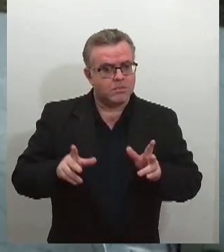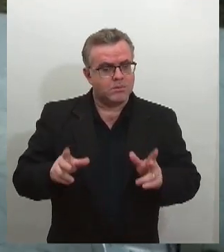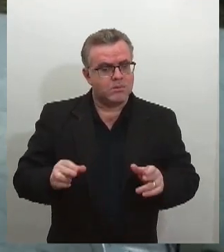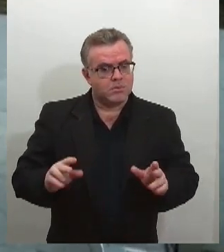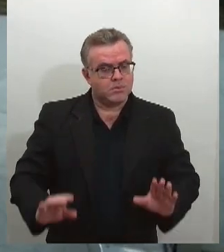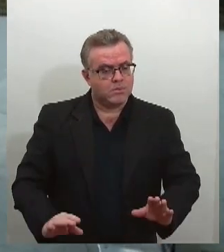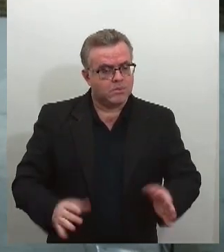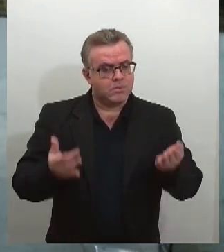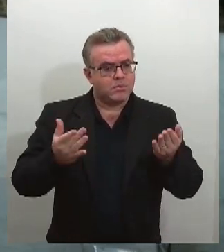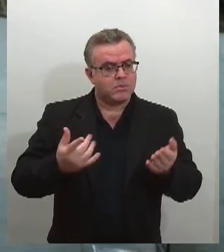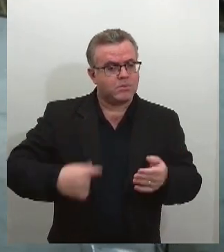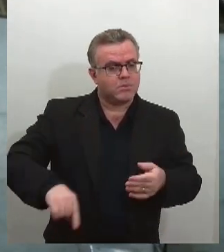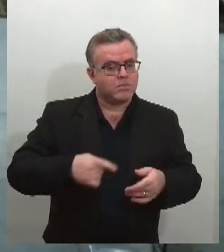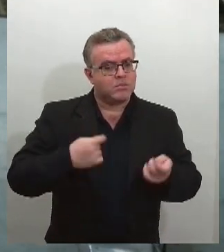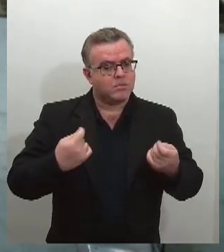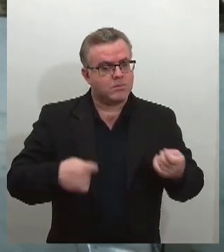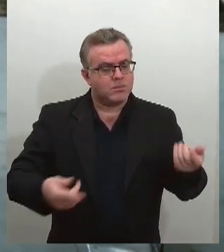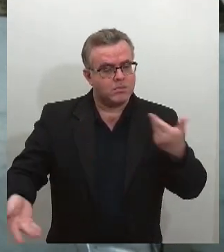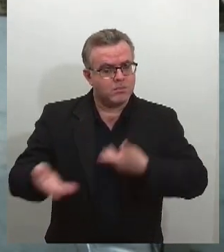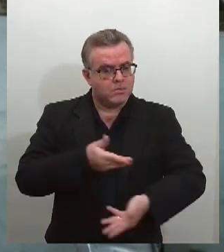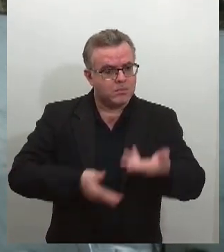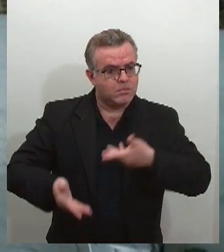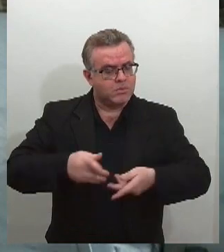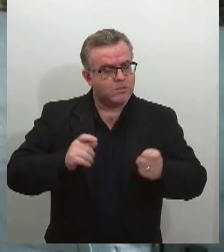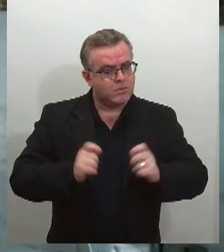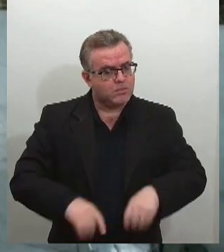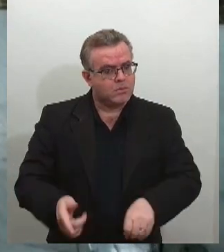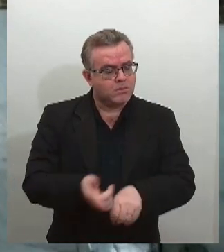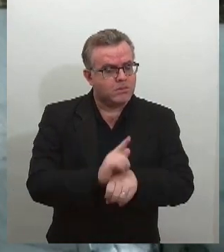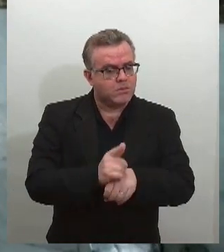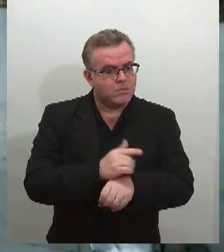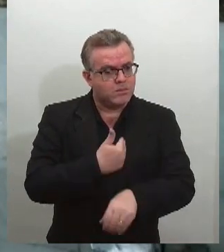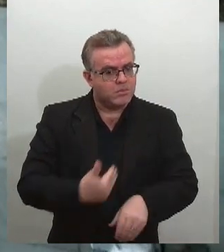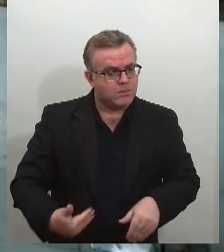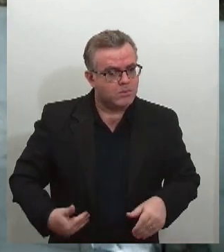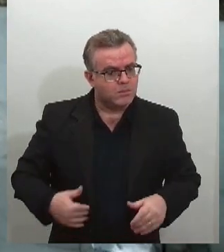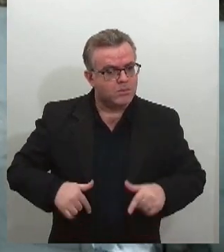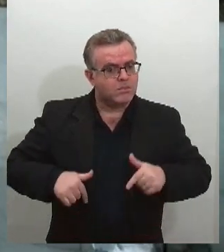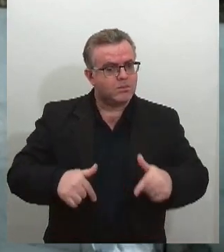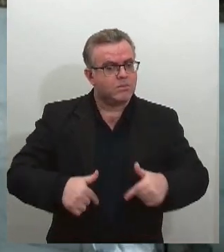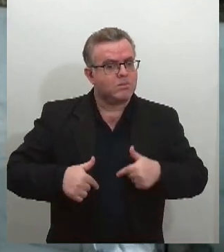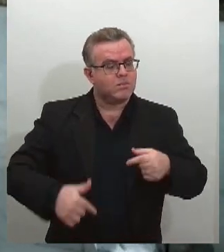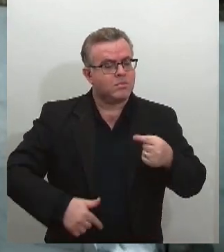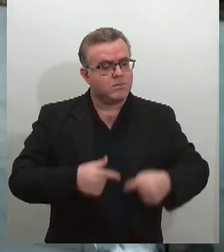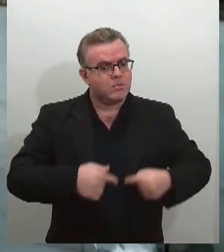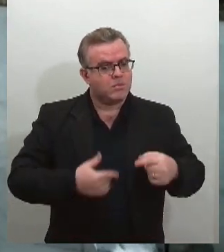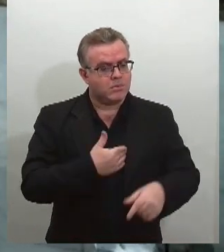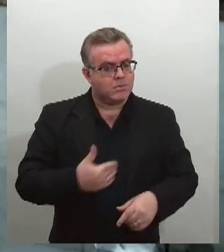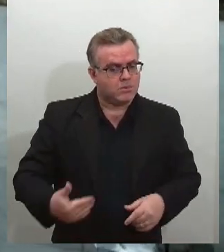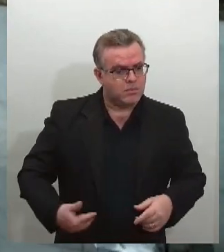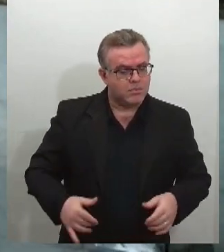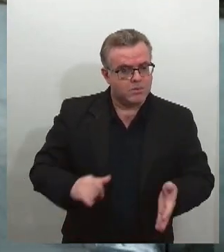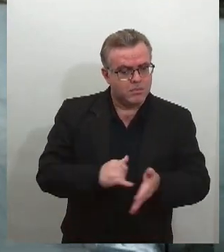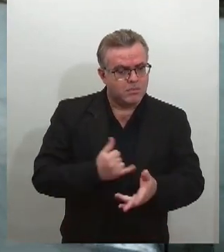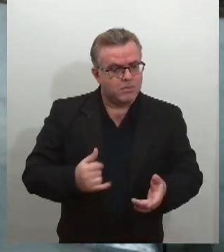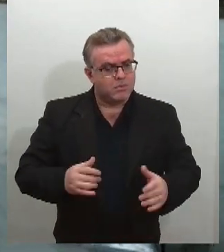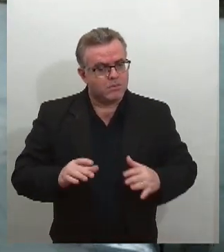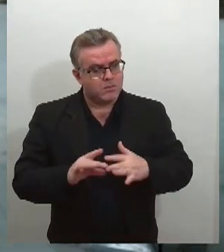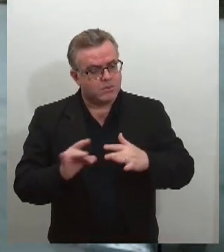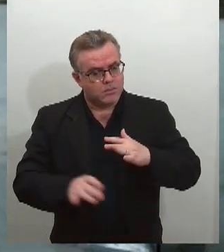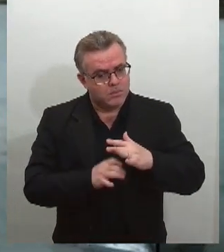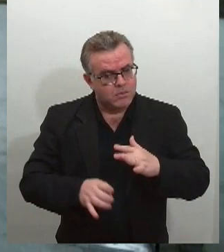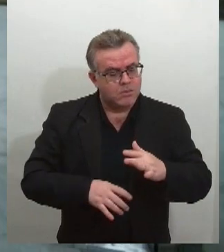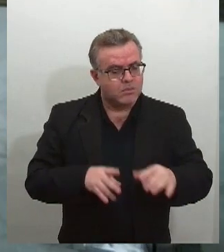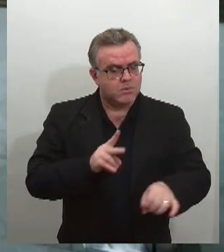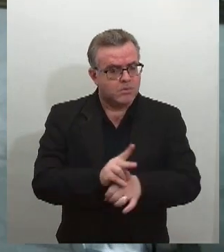precisava de pessoas capacitadas, né, de gestores públicos mesmo, para tocar as políticas públicas, a questão de contrato, de licitação, o cuidado, o zelo com a